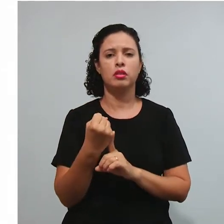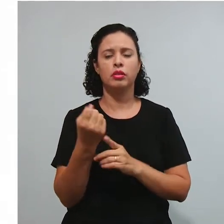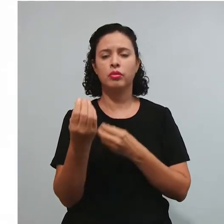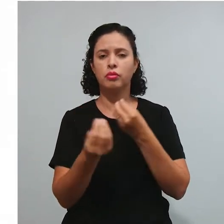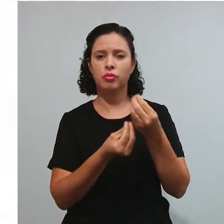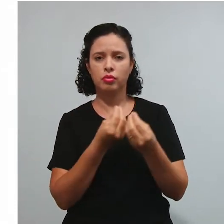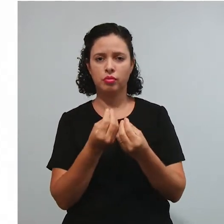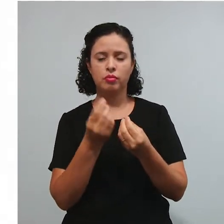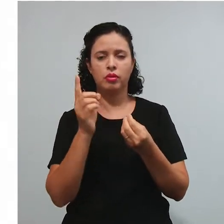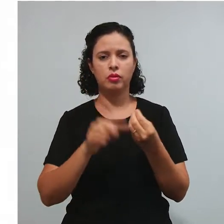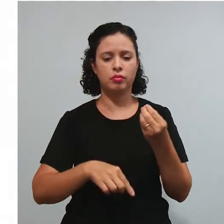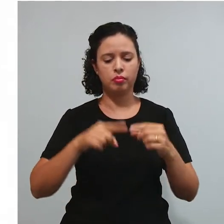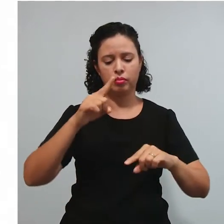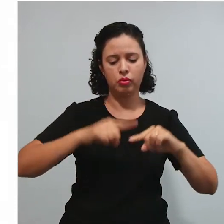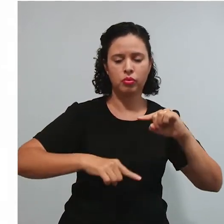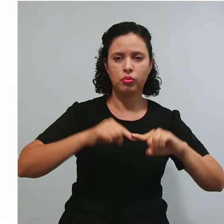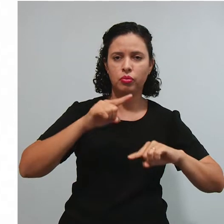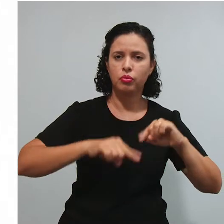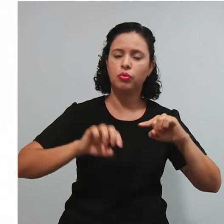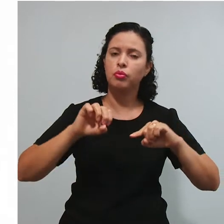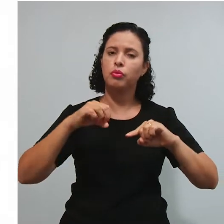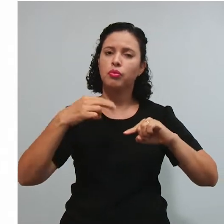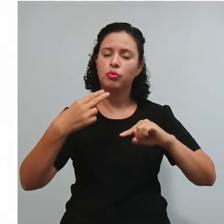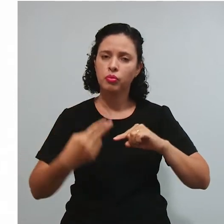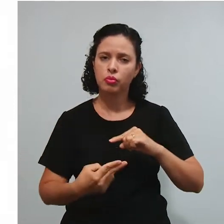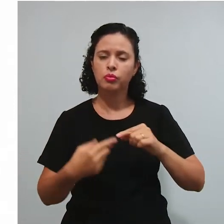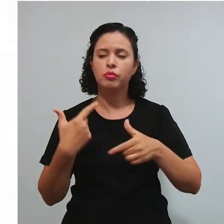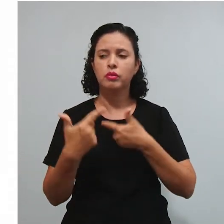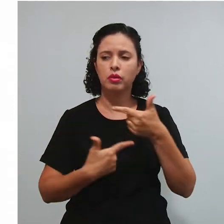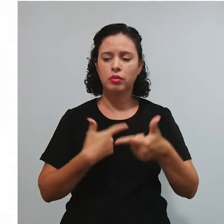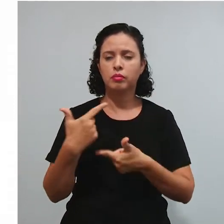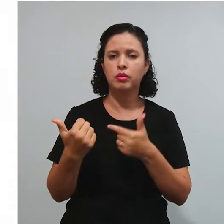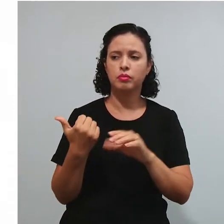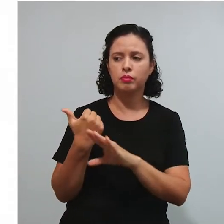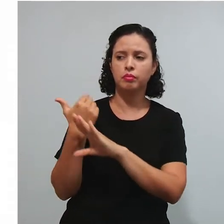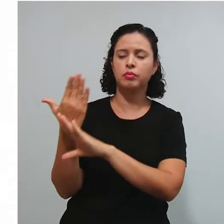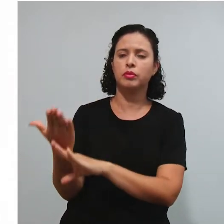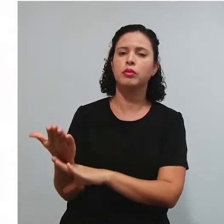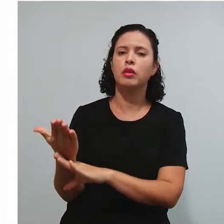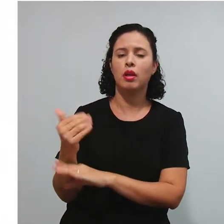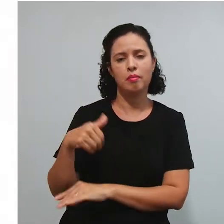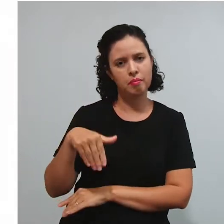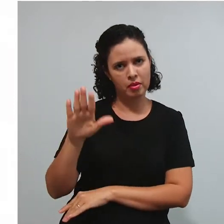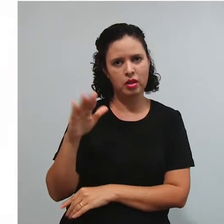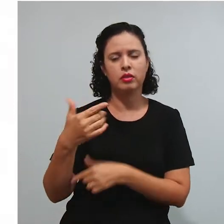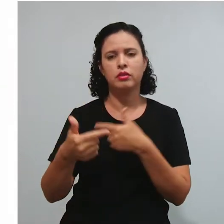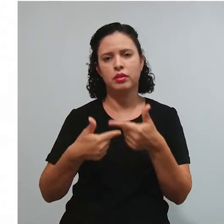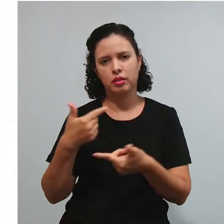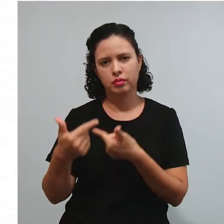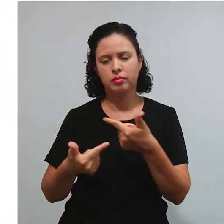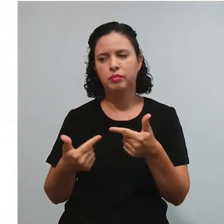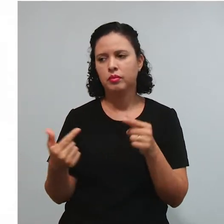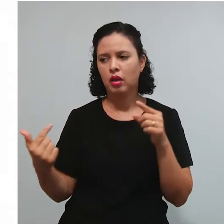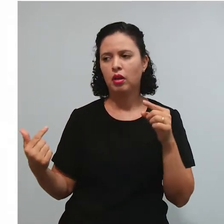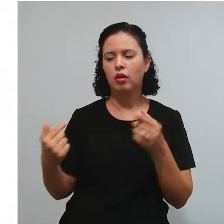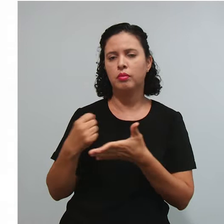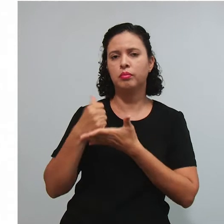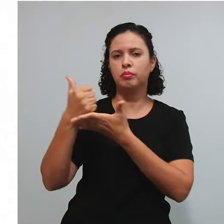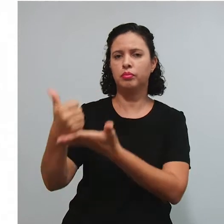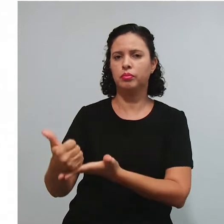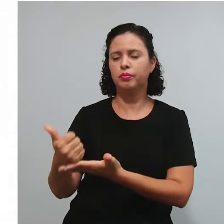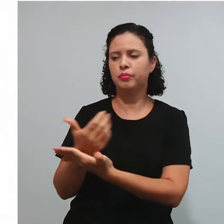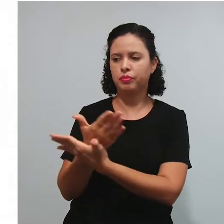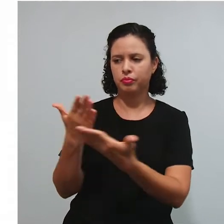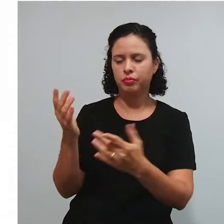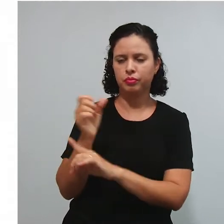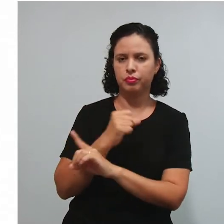na forma de produtos ou serviços. Como eu disse para vocês, a maioria das vezes é mais serviço mesmo, né?